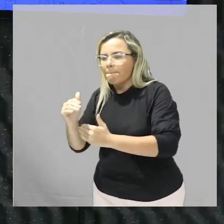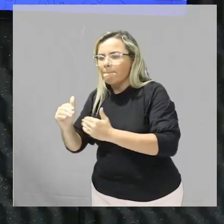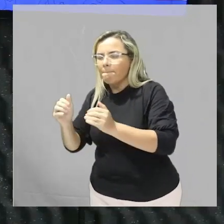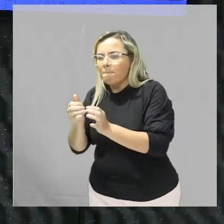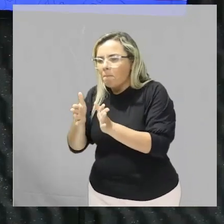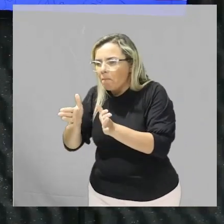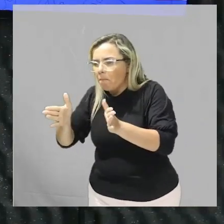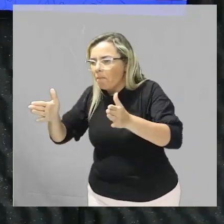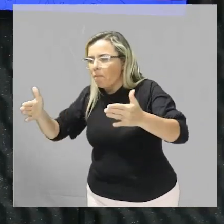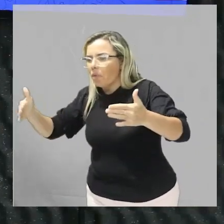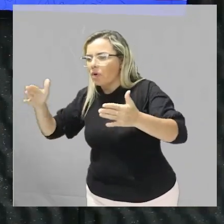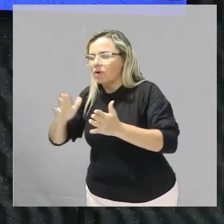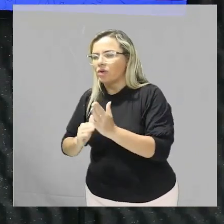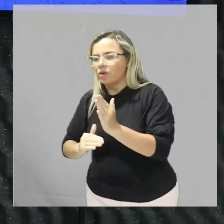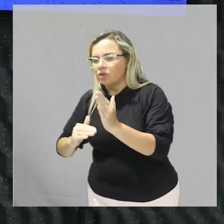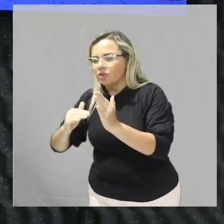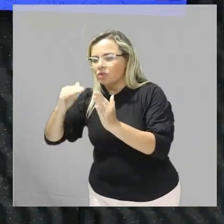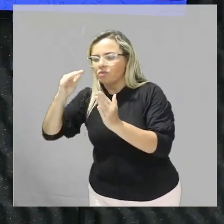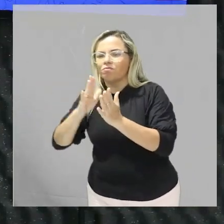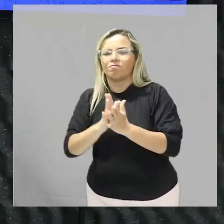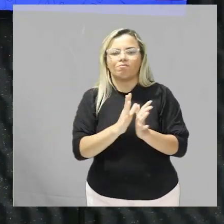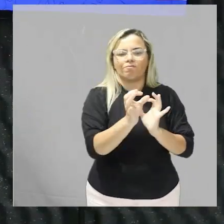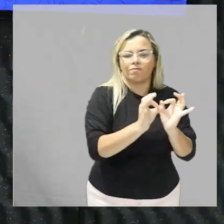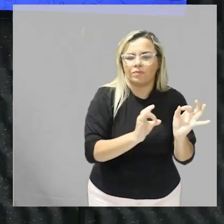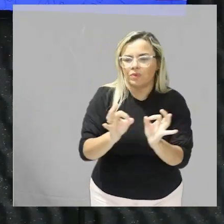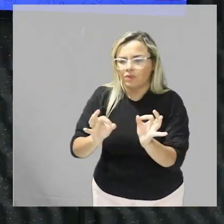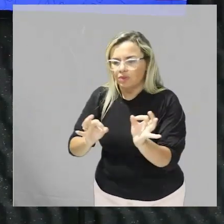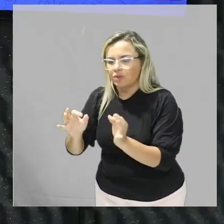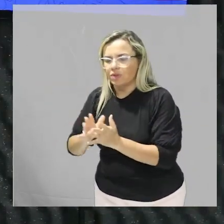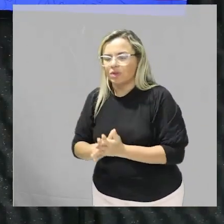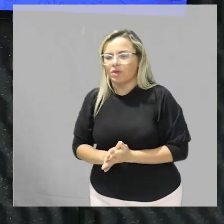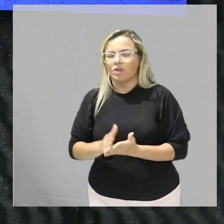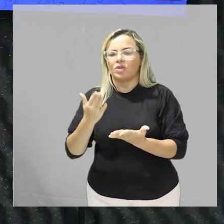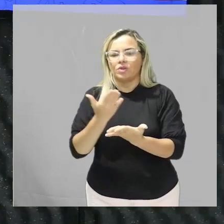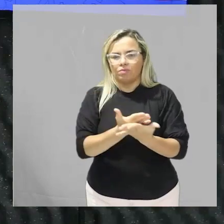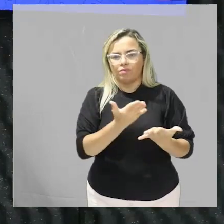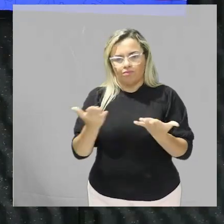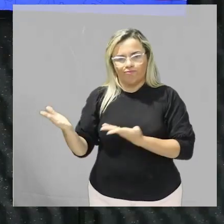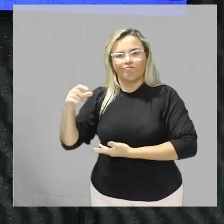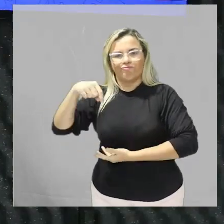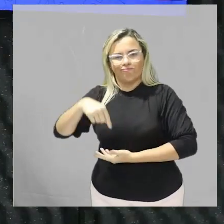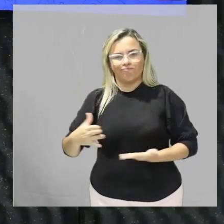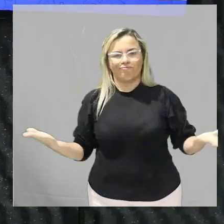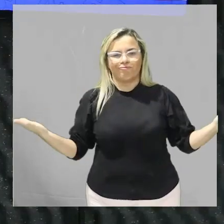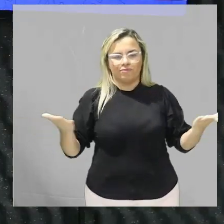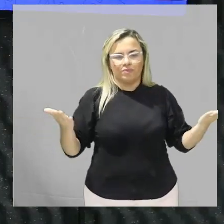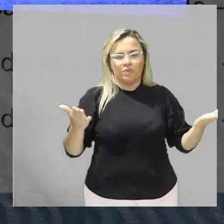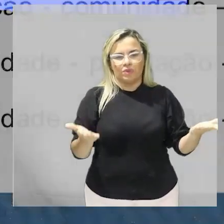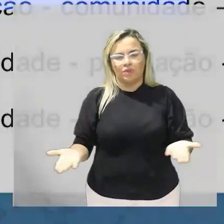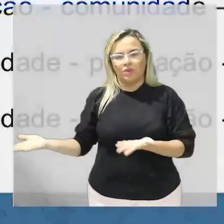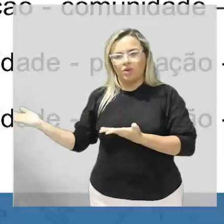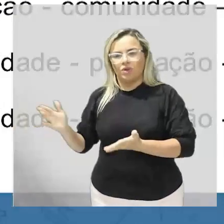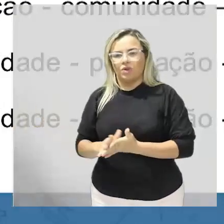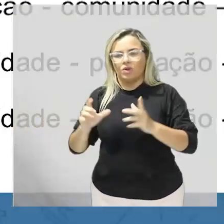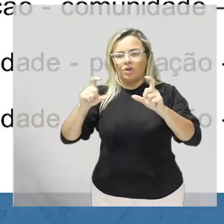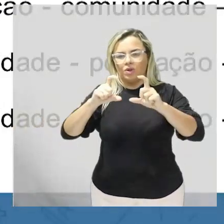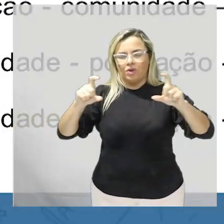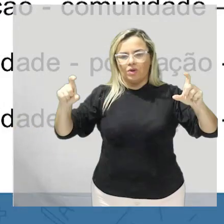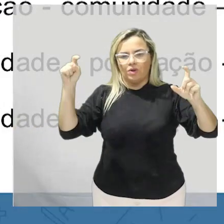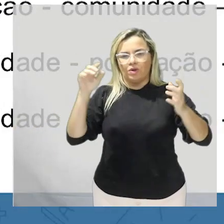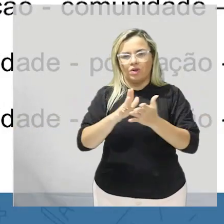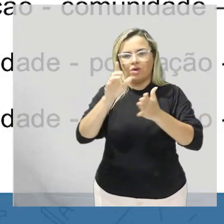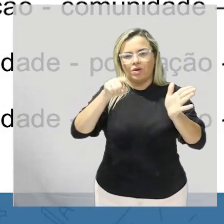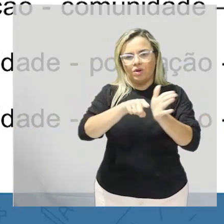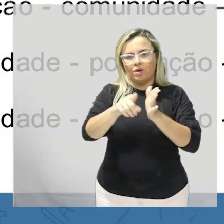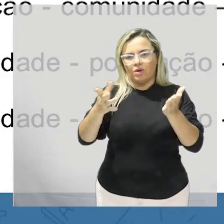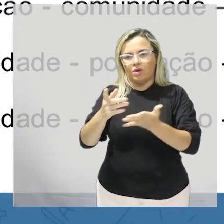esses níveis de organização que a gente vai trabalhar aqui, tá? Então, olha só, o que o comando da questão nos traz. O